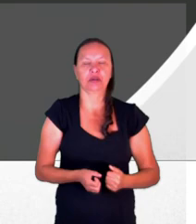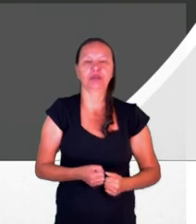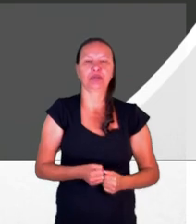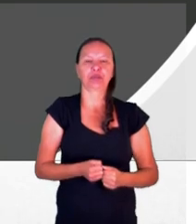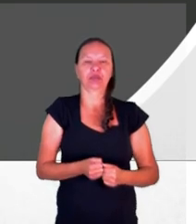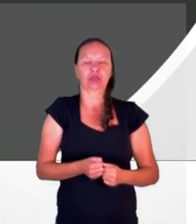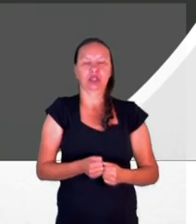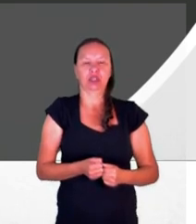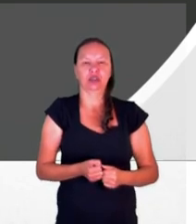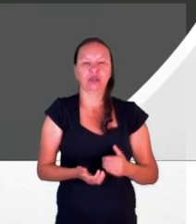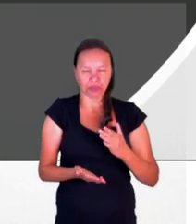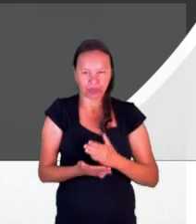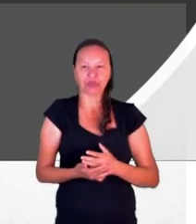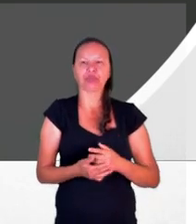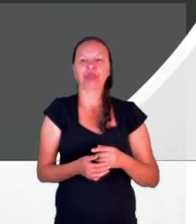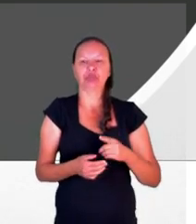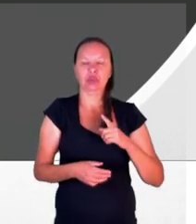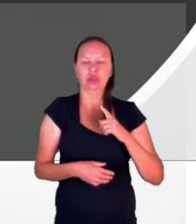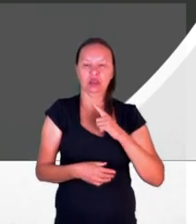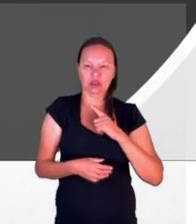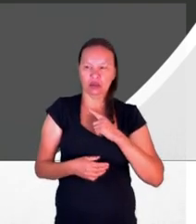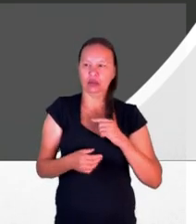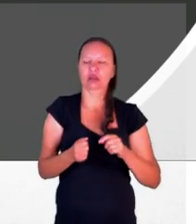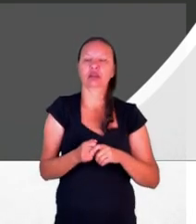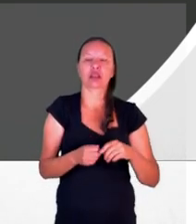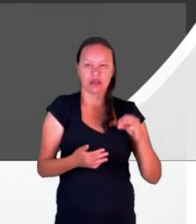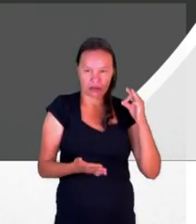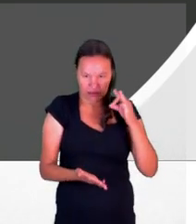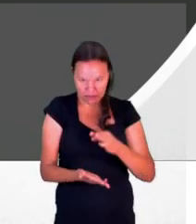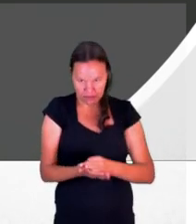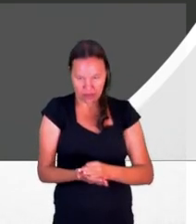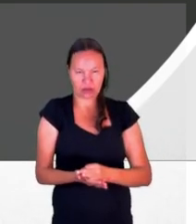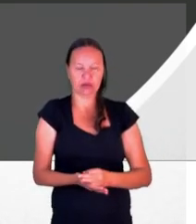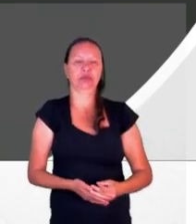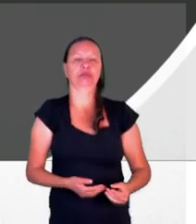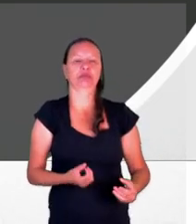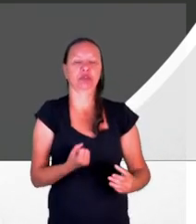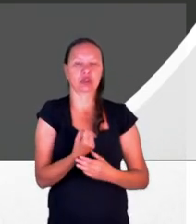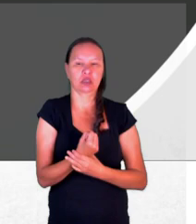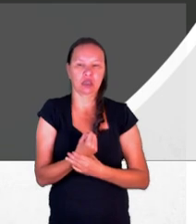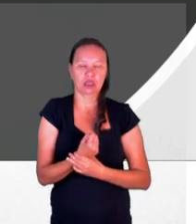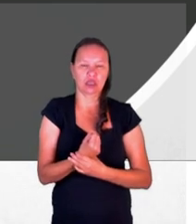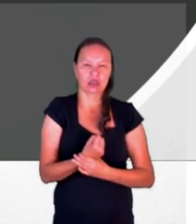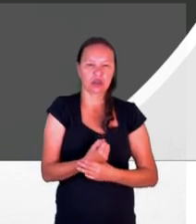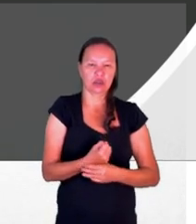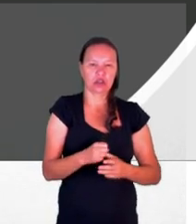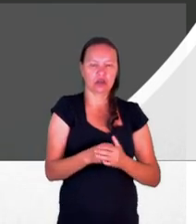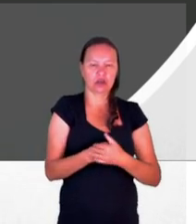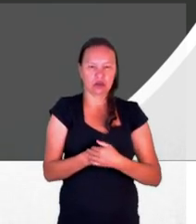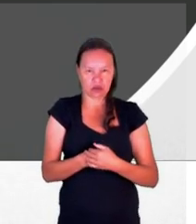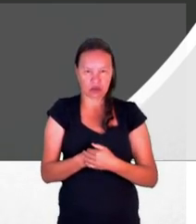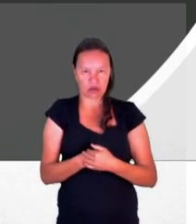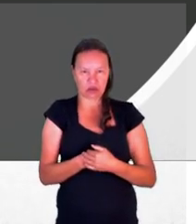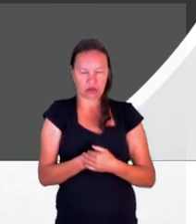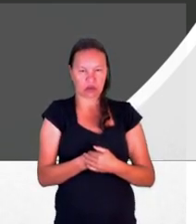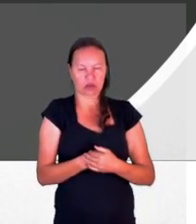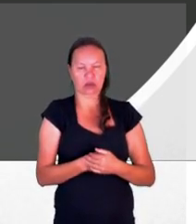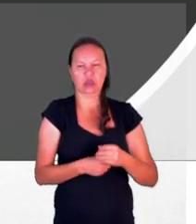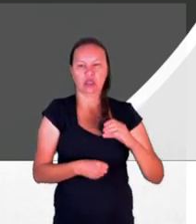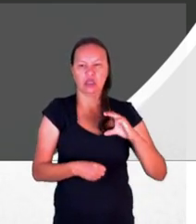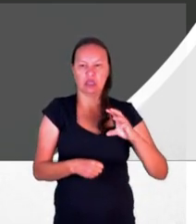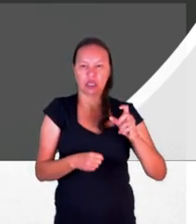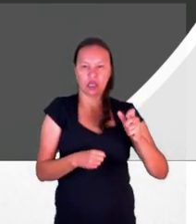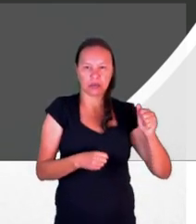daqui exatamente eh garantir e promover significa que o estado deve capitanear as